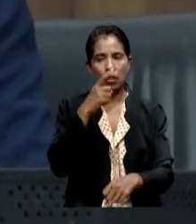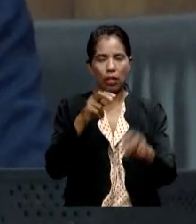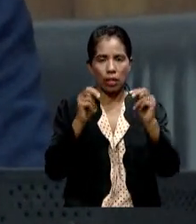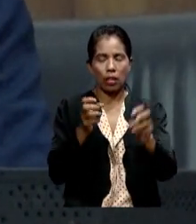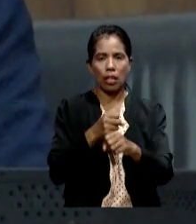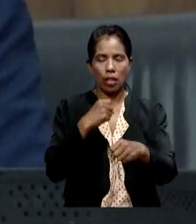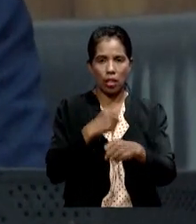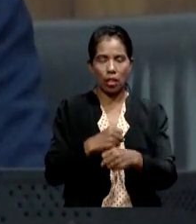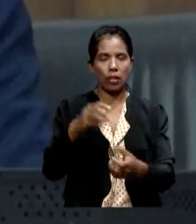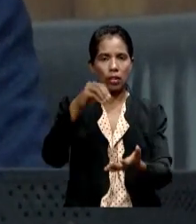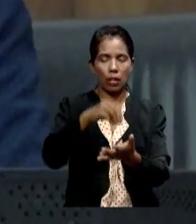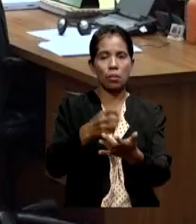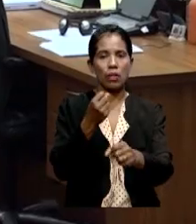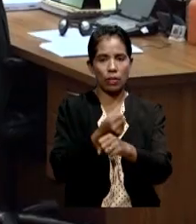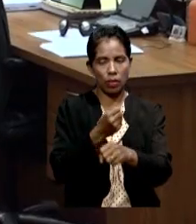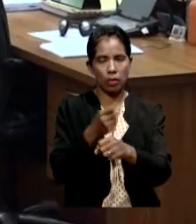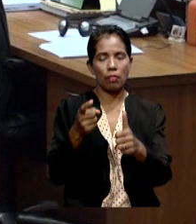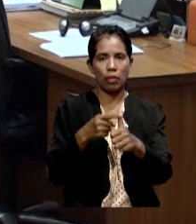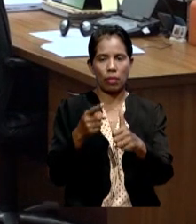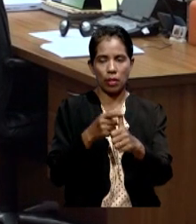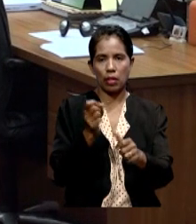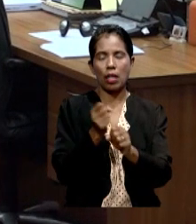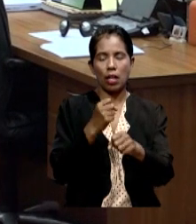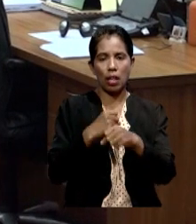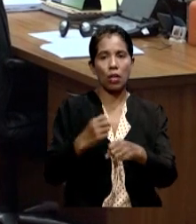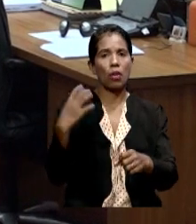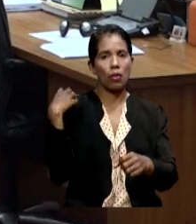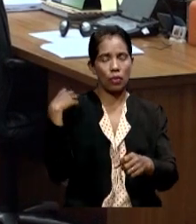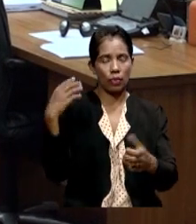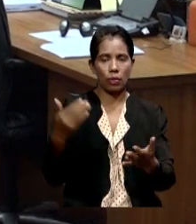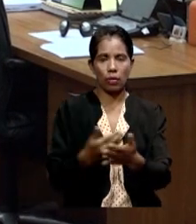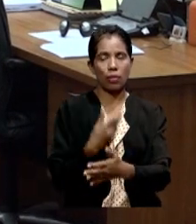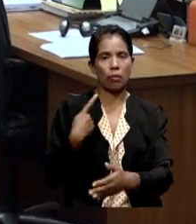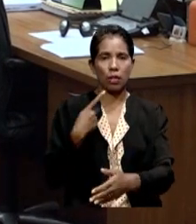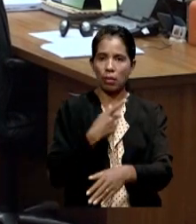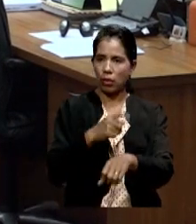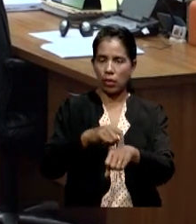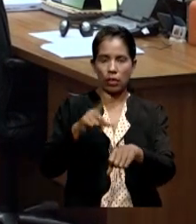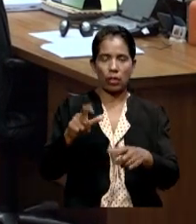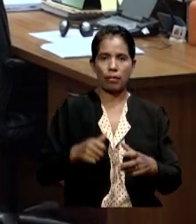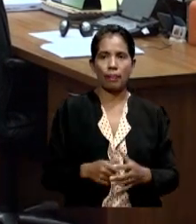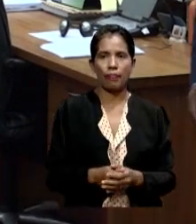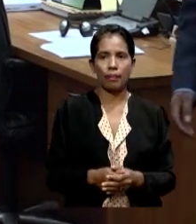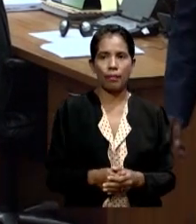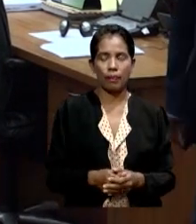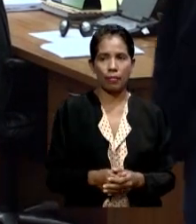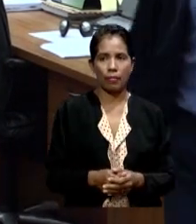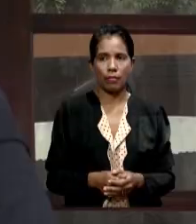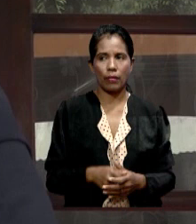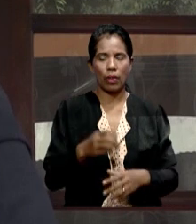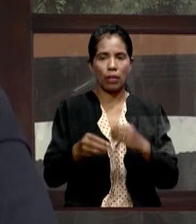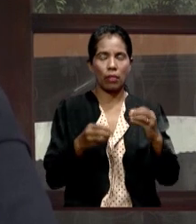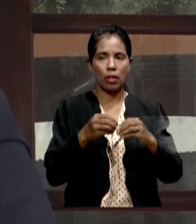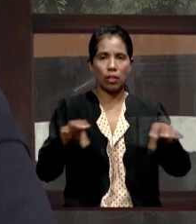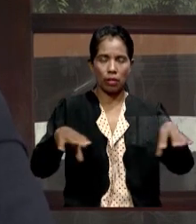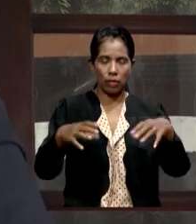ona lançamento ba fatuk da huluk ba construção e edifício fom Parlamento Nacional nian. Foram vai ser o primeiro-ministro com a Naba, serviço do